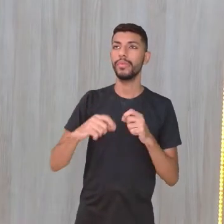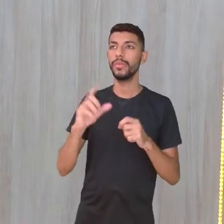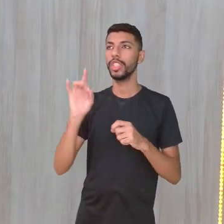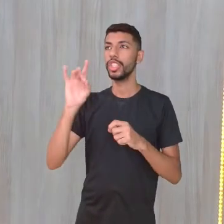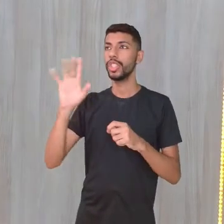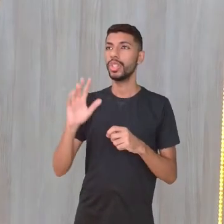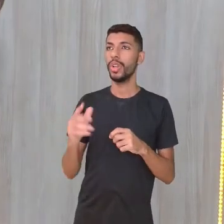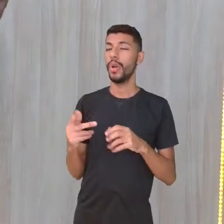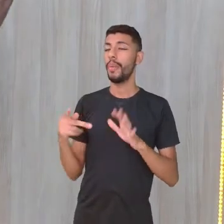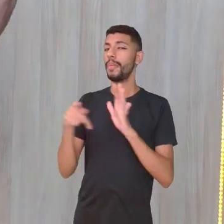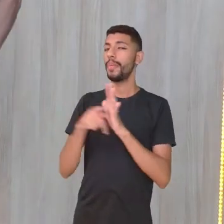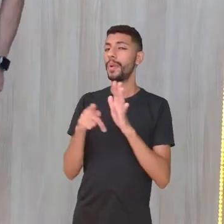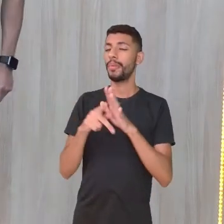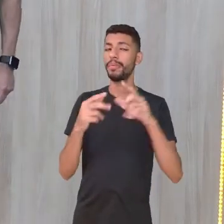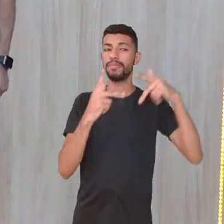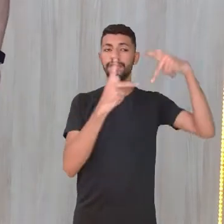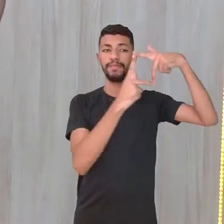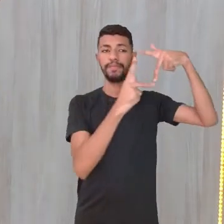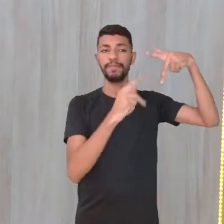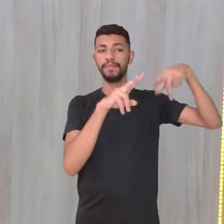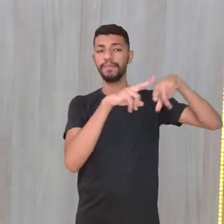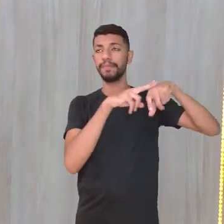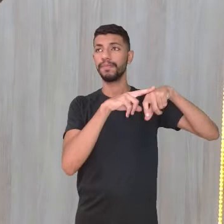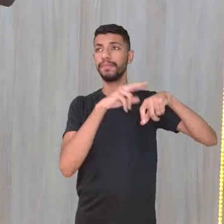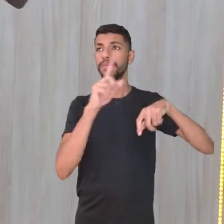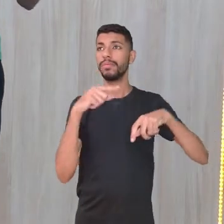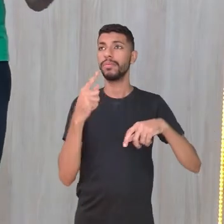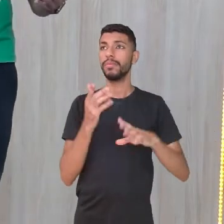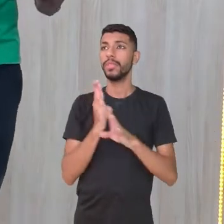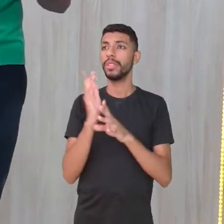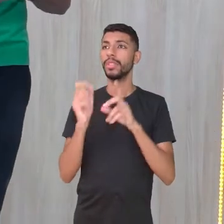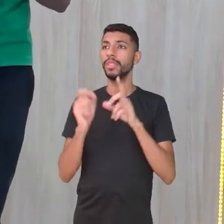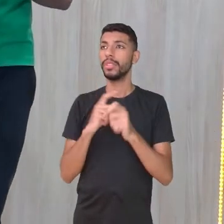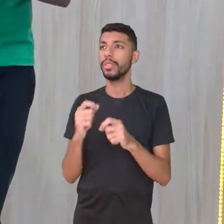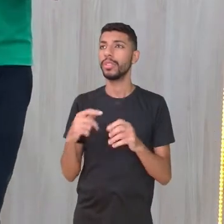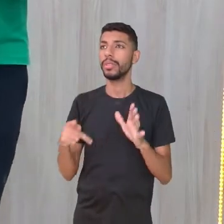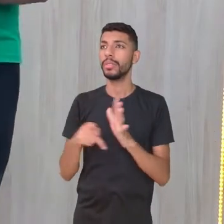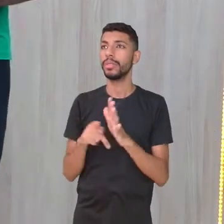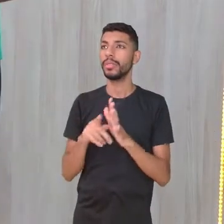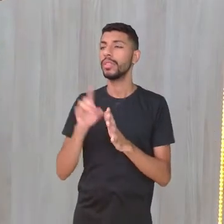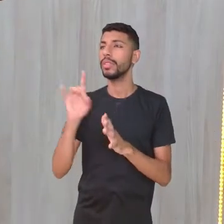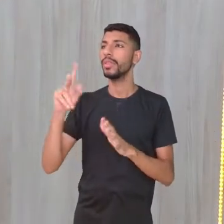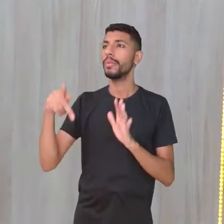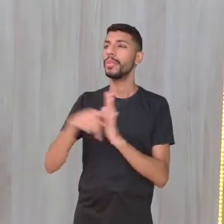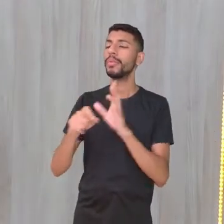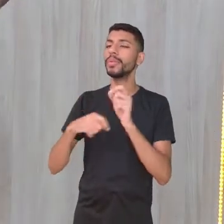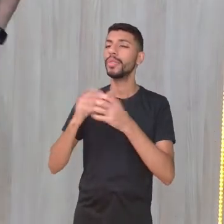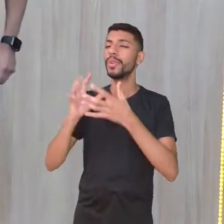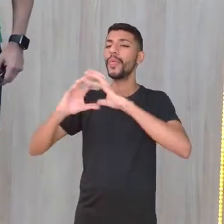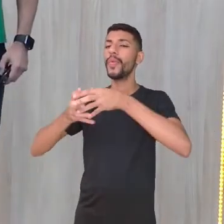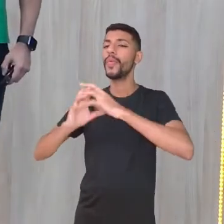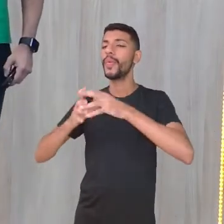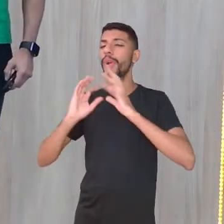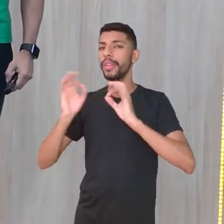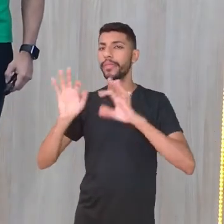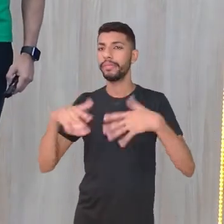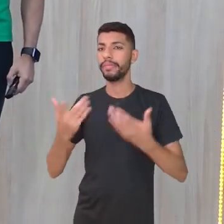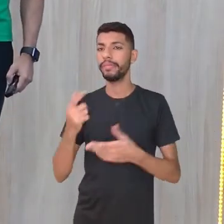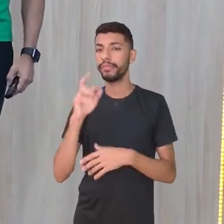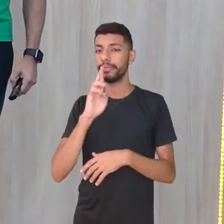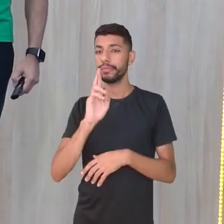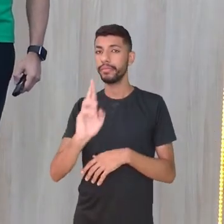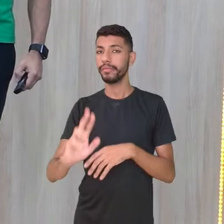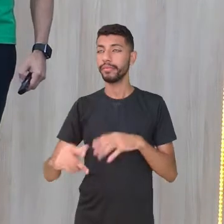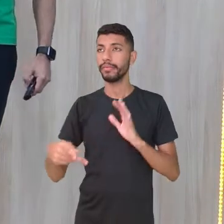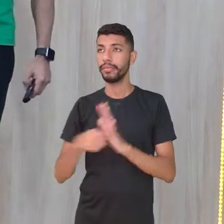pedacinho aqui, a gente encontra a parte aí que é de iogurte somente de coco. Então, a